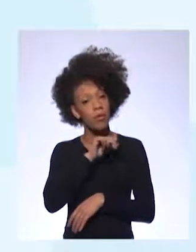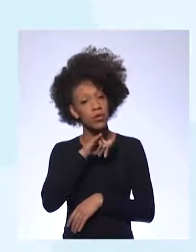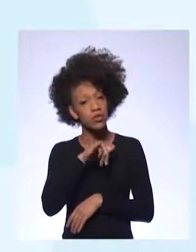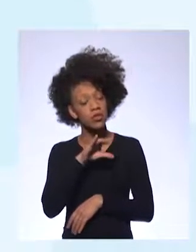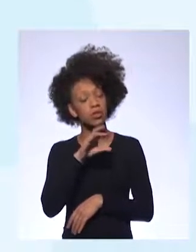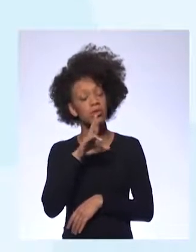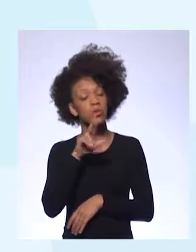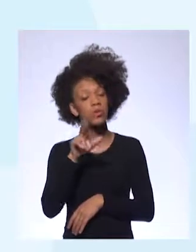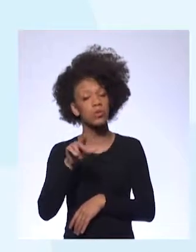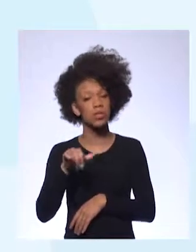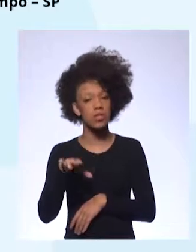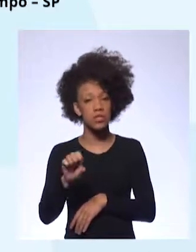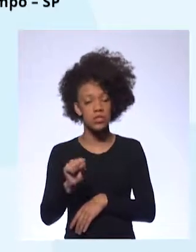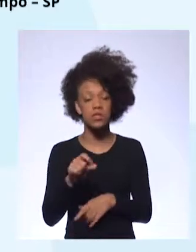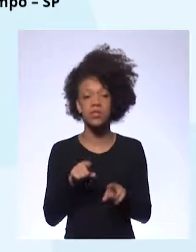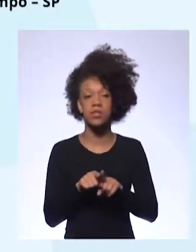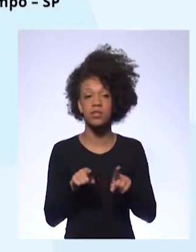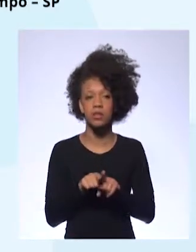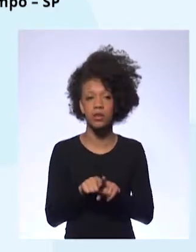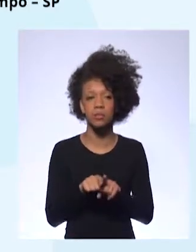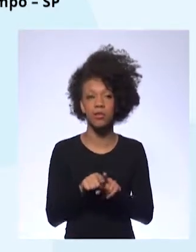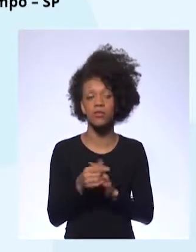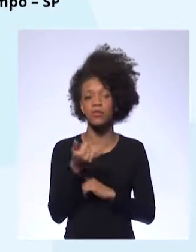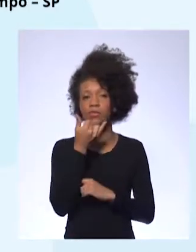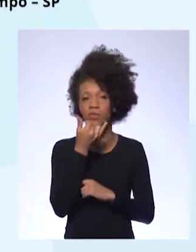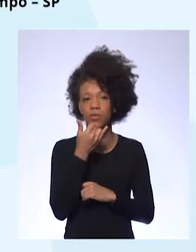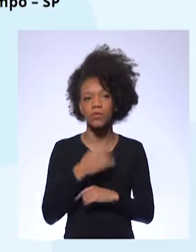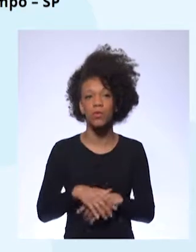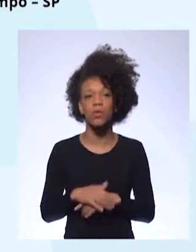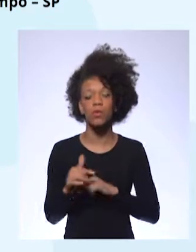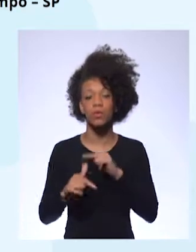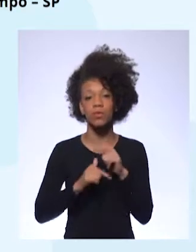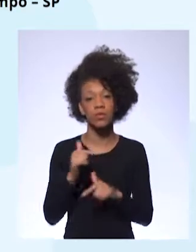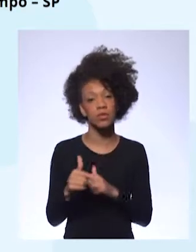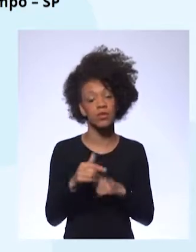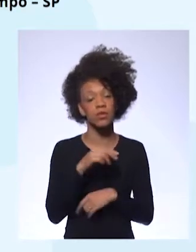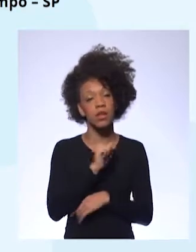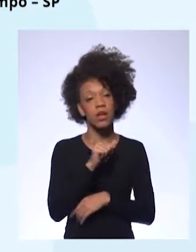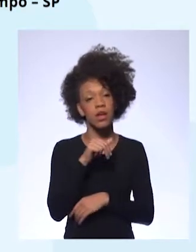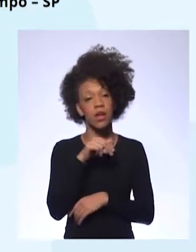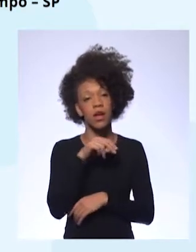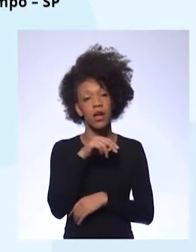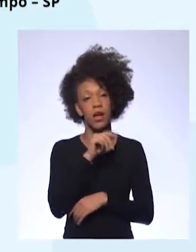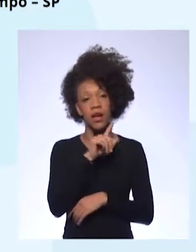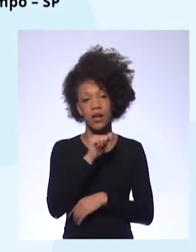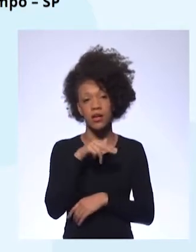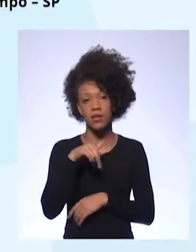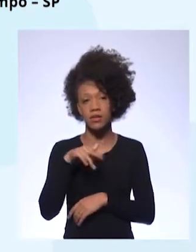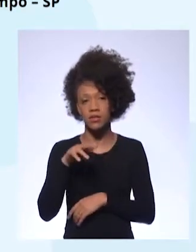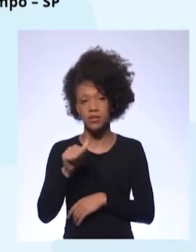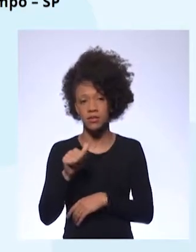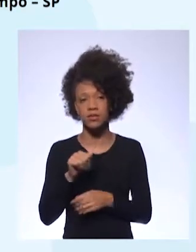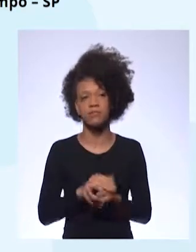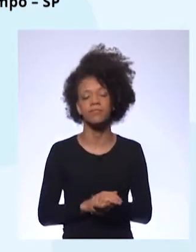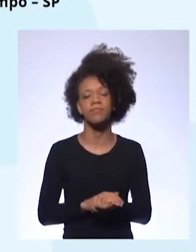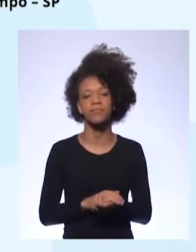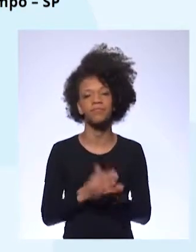Cruzes e teremos também desculpem o trabalho aqui da Lana Rocha Sousa